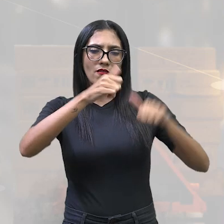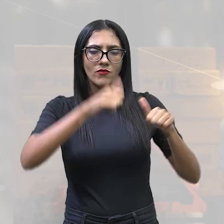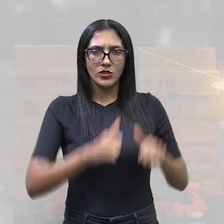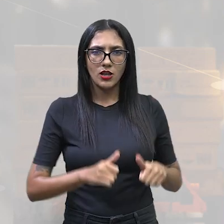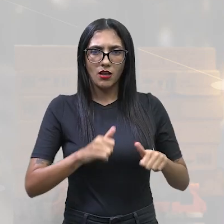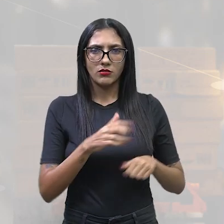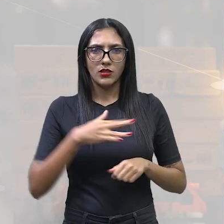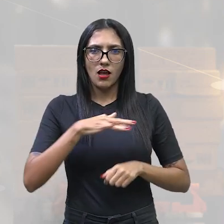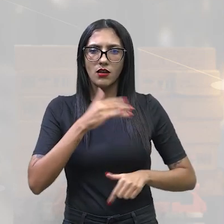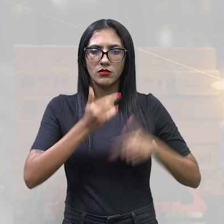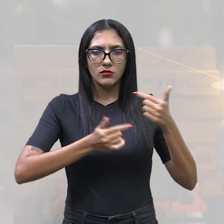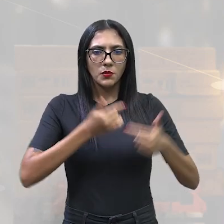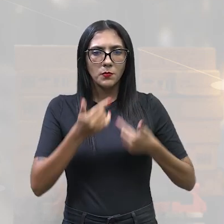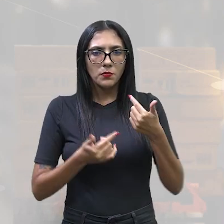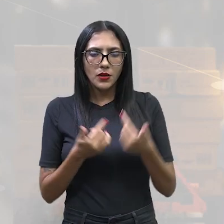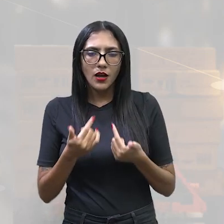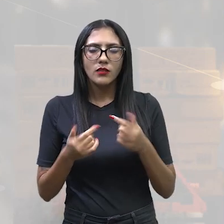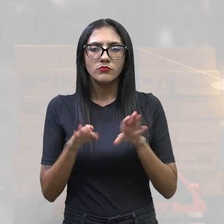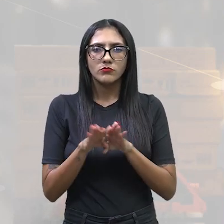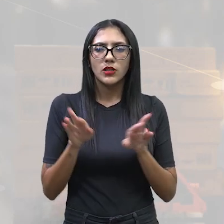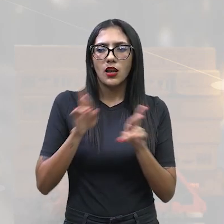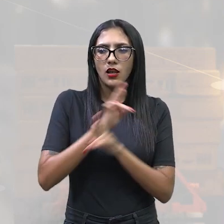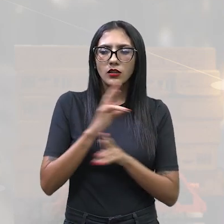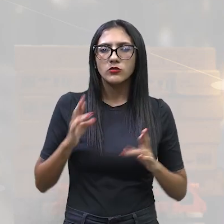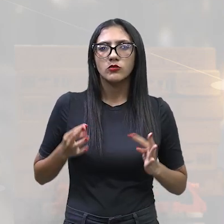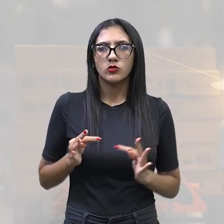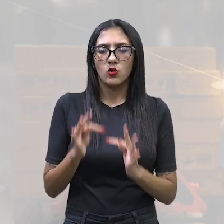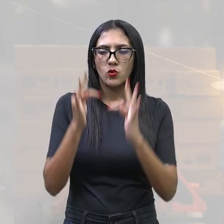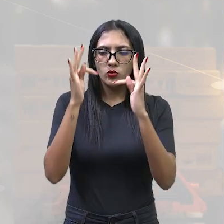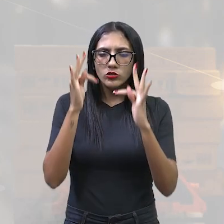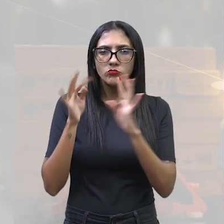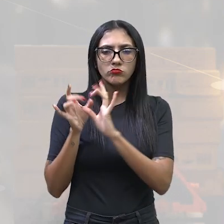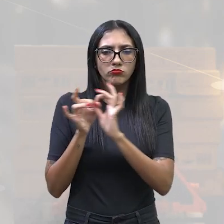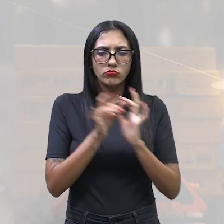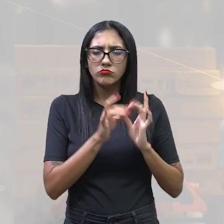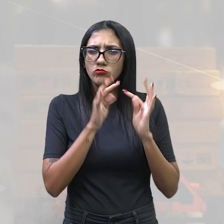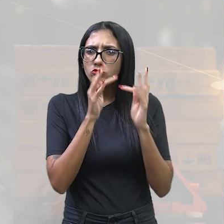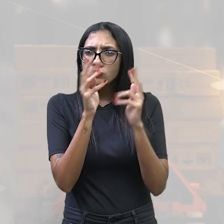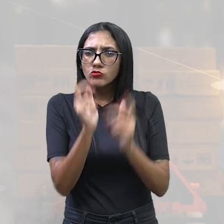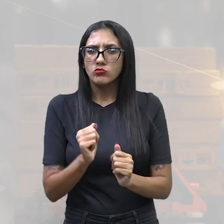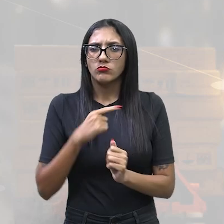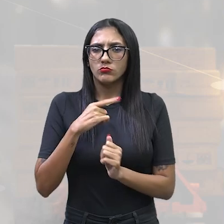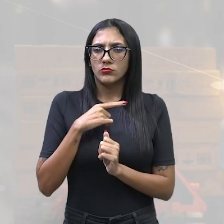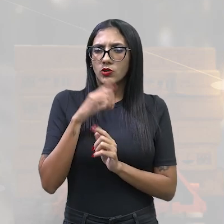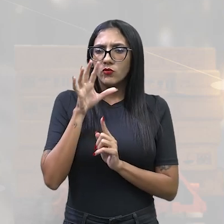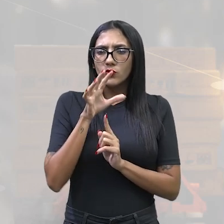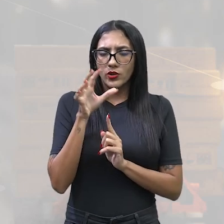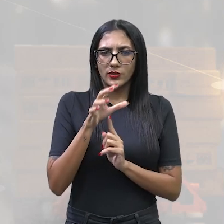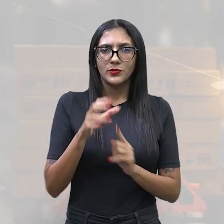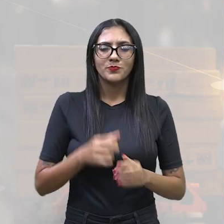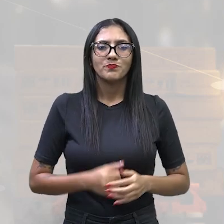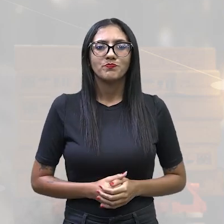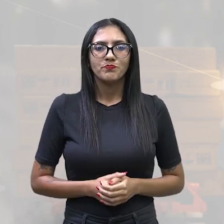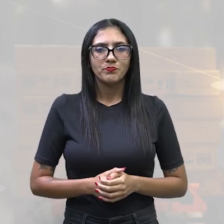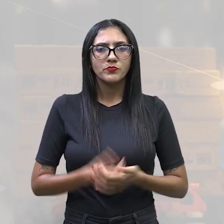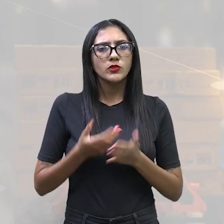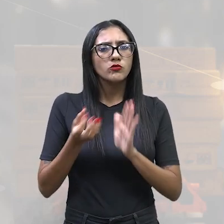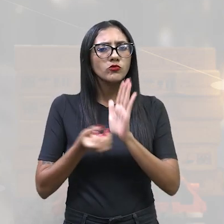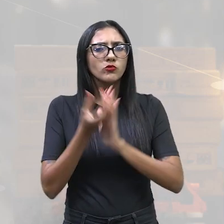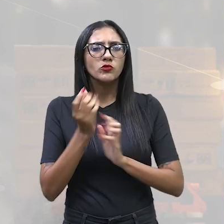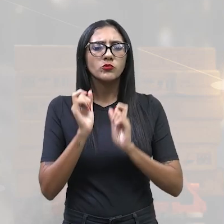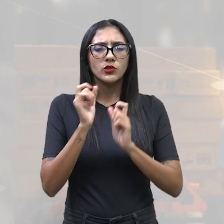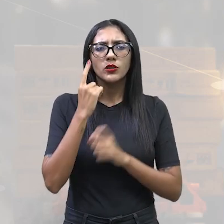mercado de trabalho, o eixo tecnológico que surge e todas as suas influências. Então, surgiu daí a seguinte